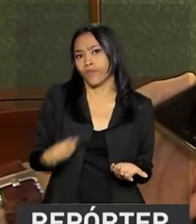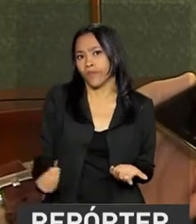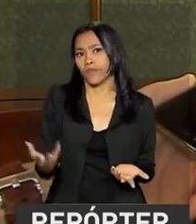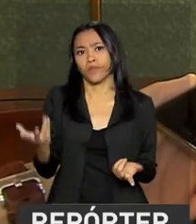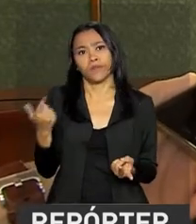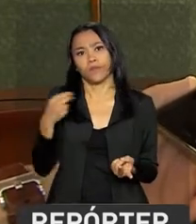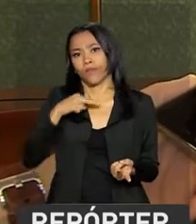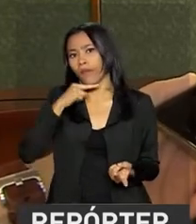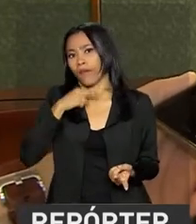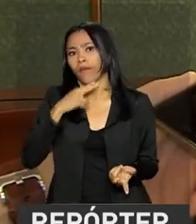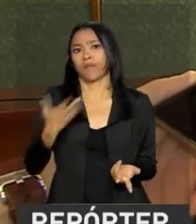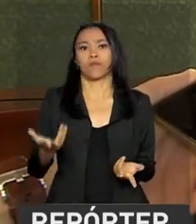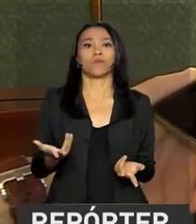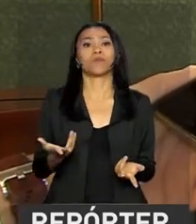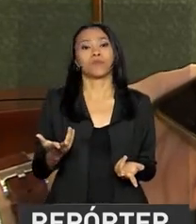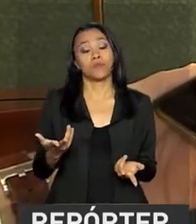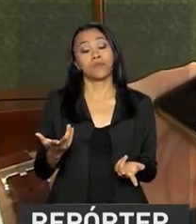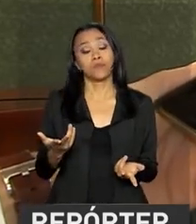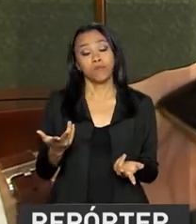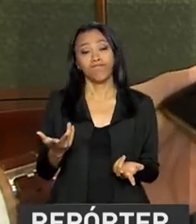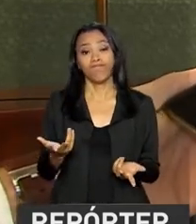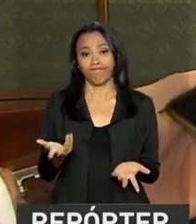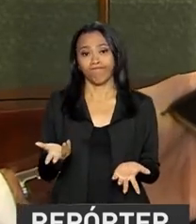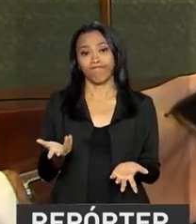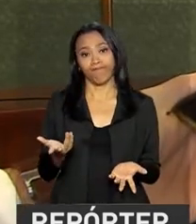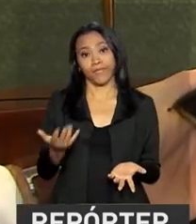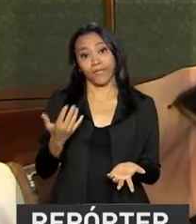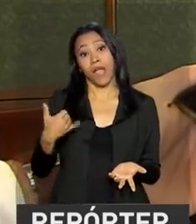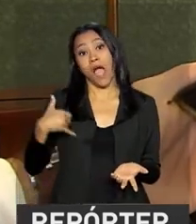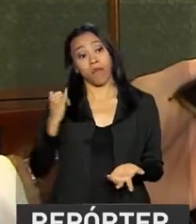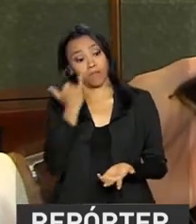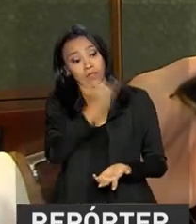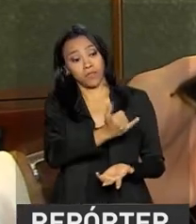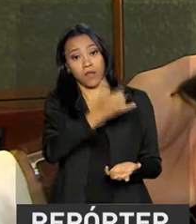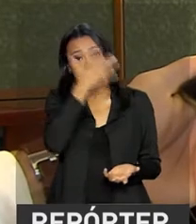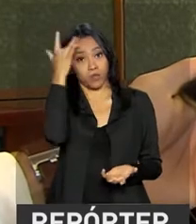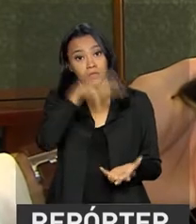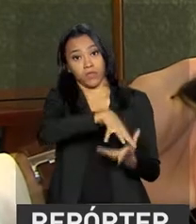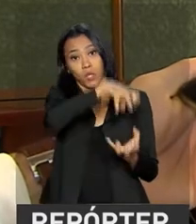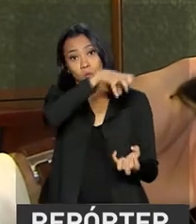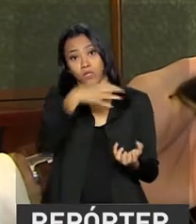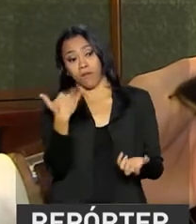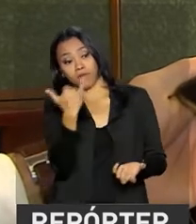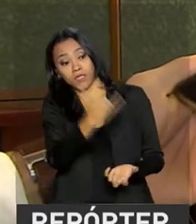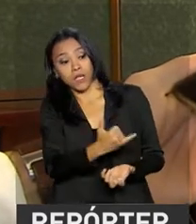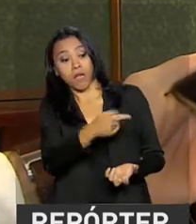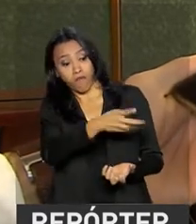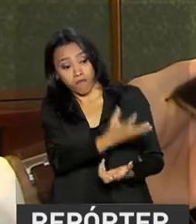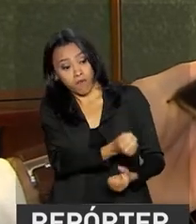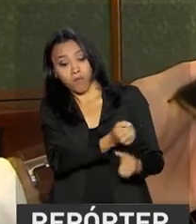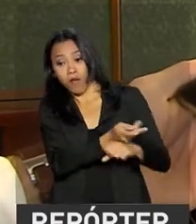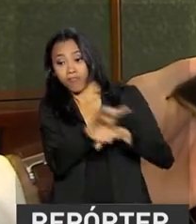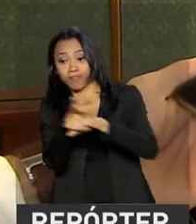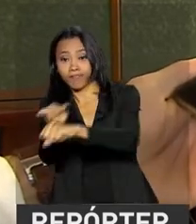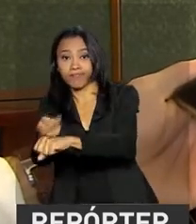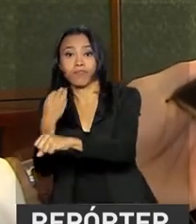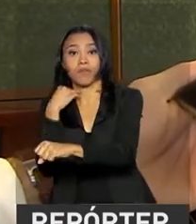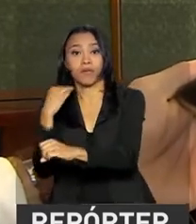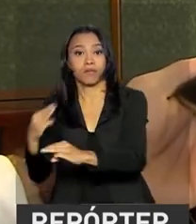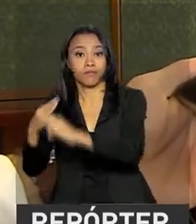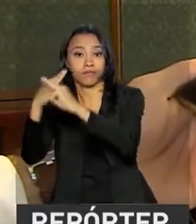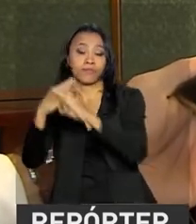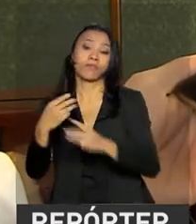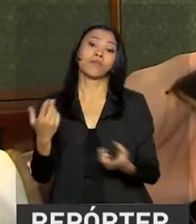netos da queda desse público em idade mais avançada aqui é o cine verifique na agência do banco do brasil na agência da caixa econômica